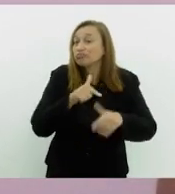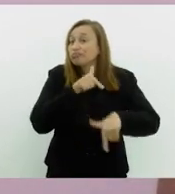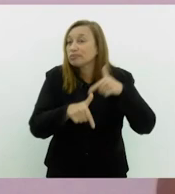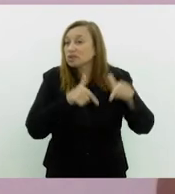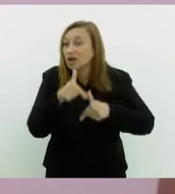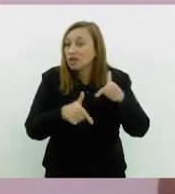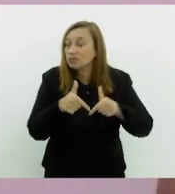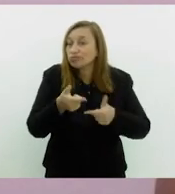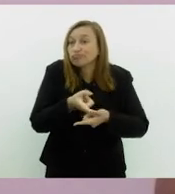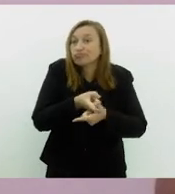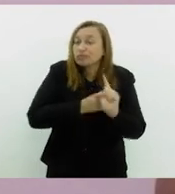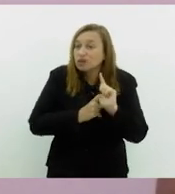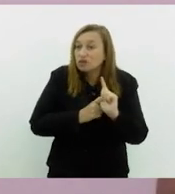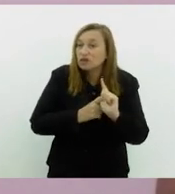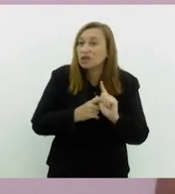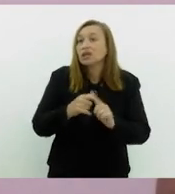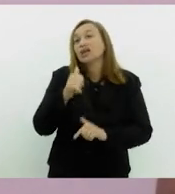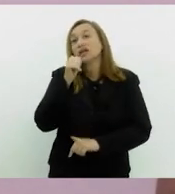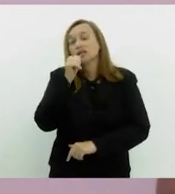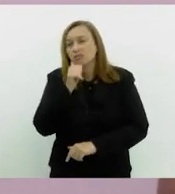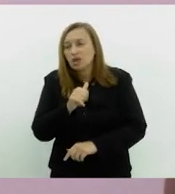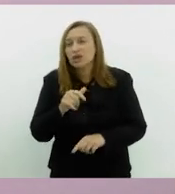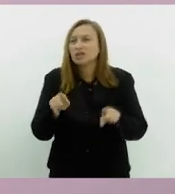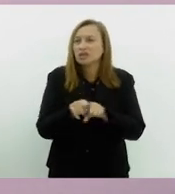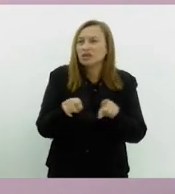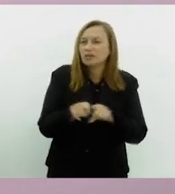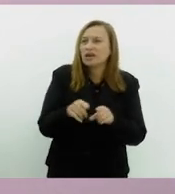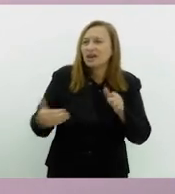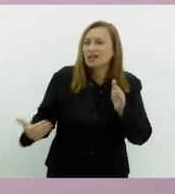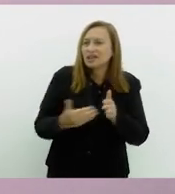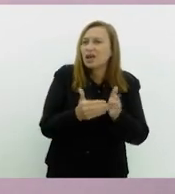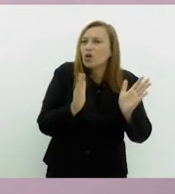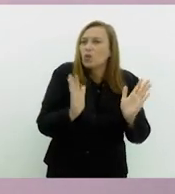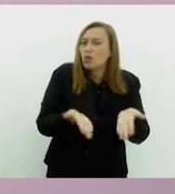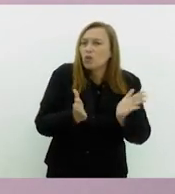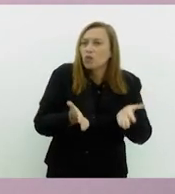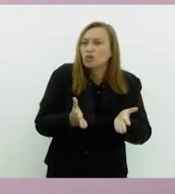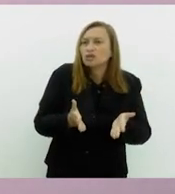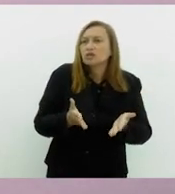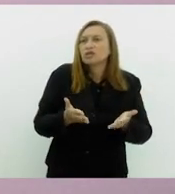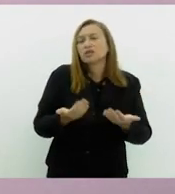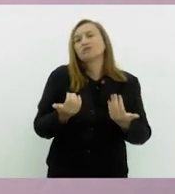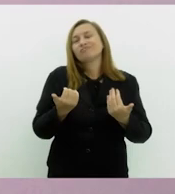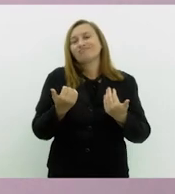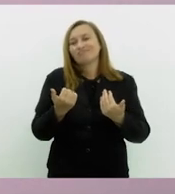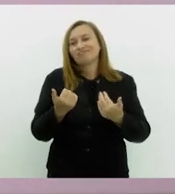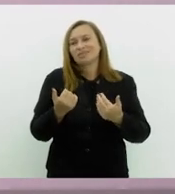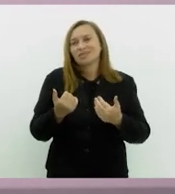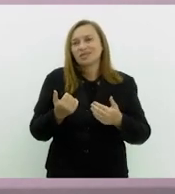se endividaram, e essas mulheres ainda hoje têm que arcar com as consequências do que